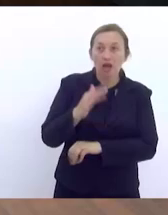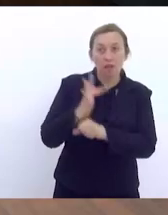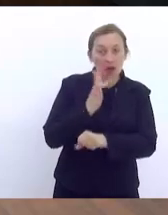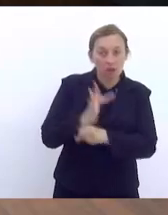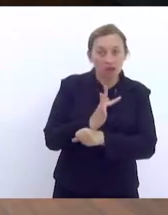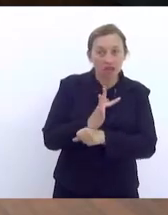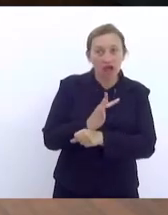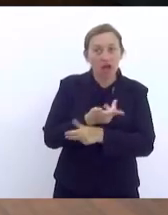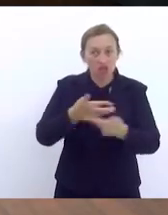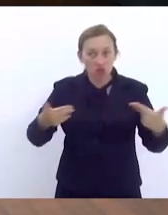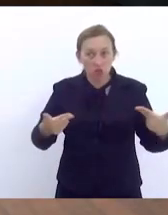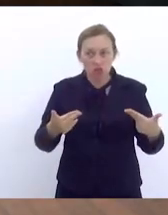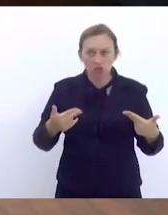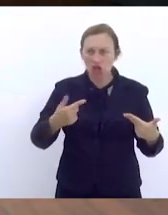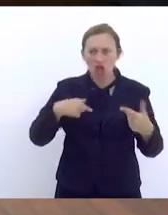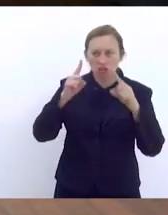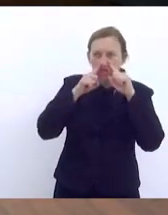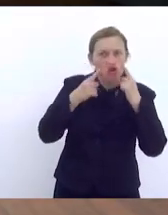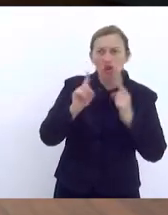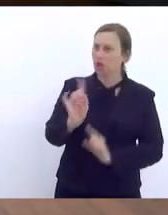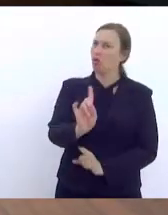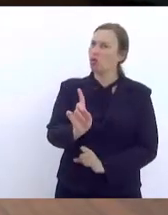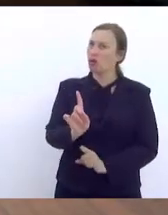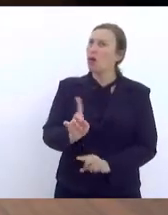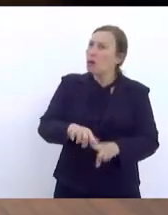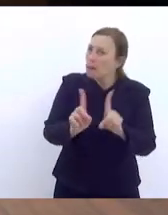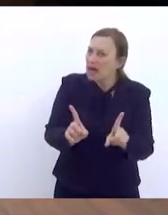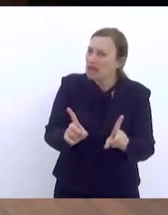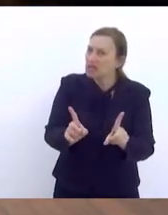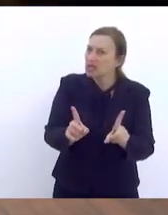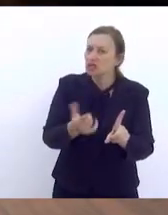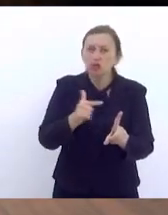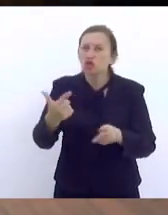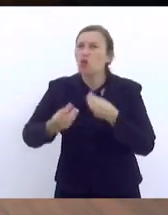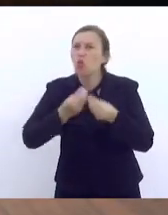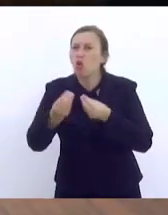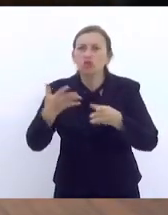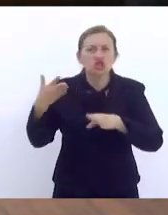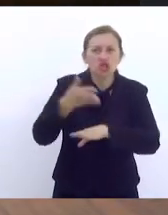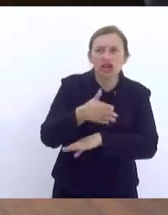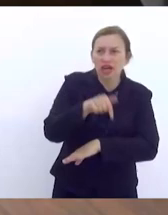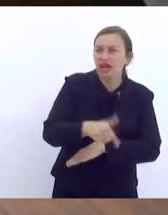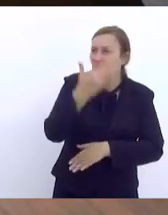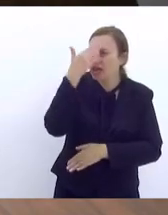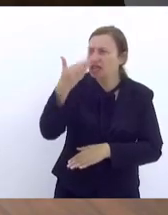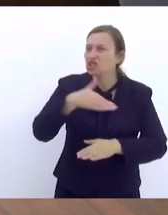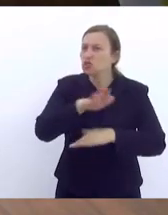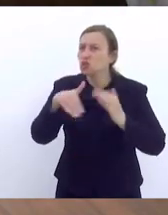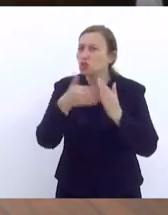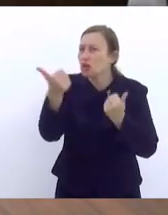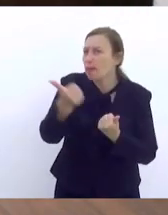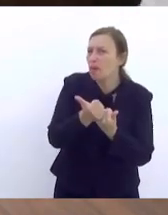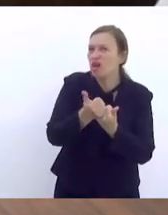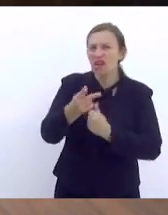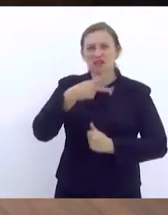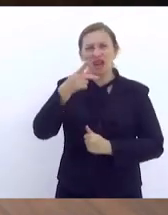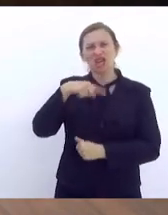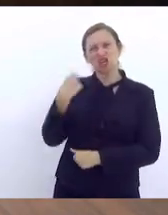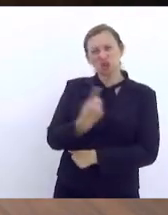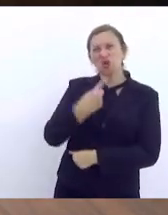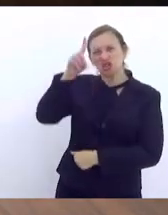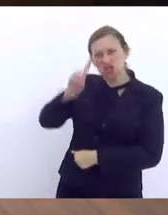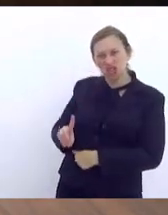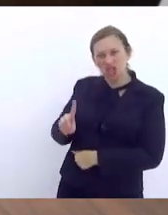jogo Eu não tô eu não tô chorando isso mas eu não tenho como chegar aqui eu agradeço todo o apoio mas falar que nós direita